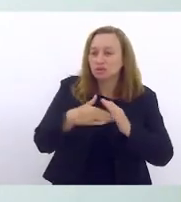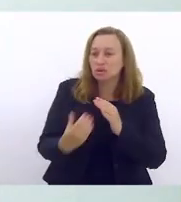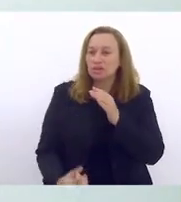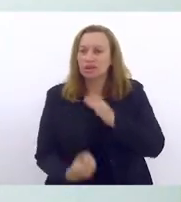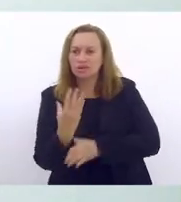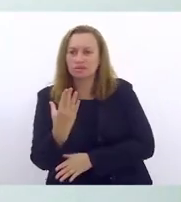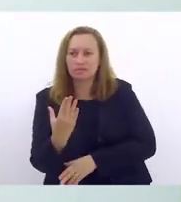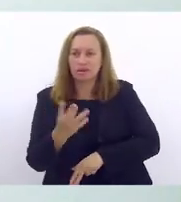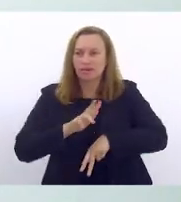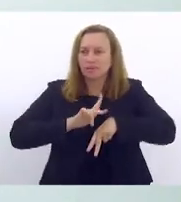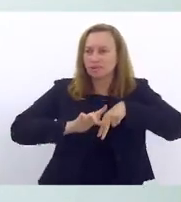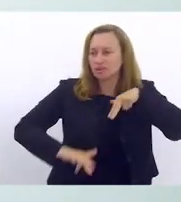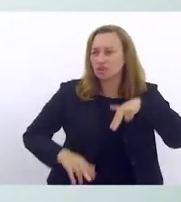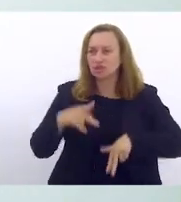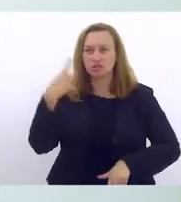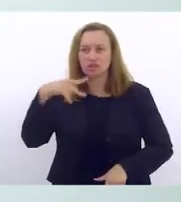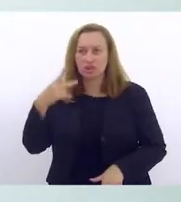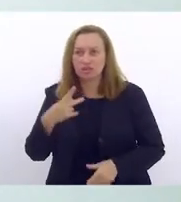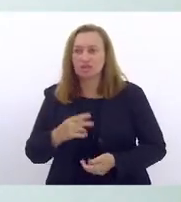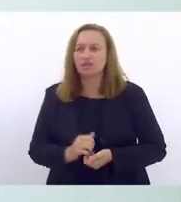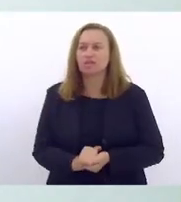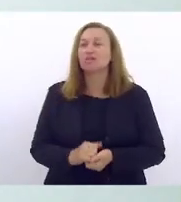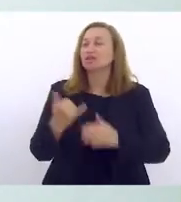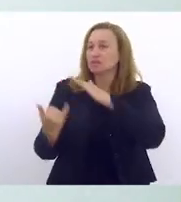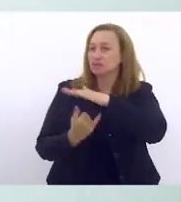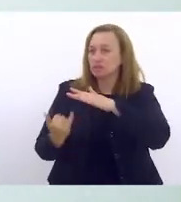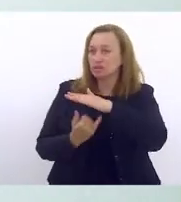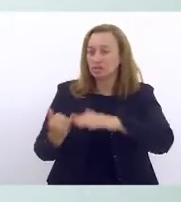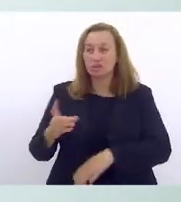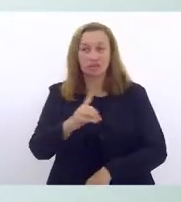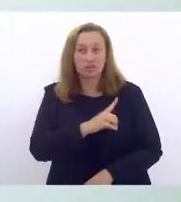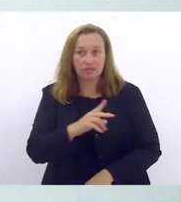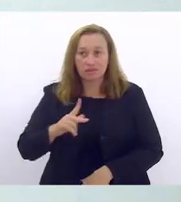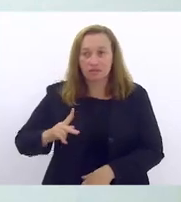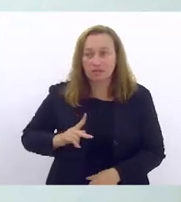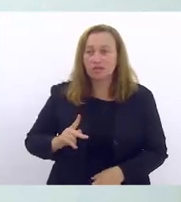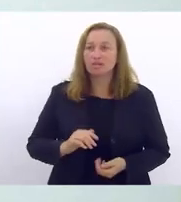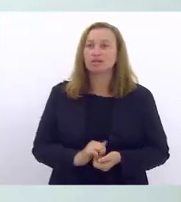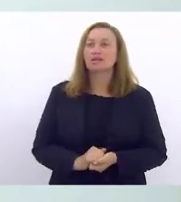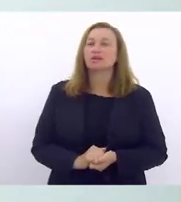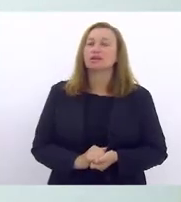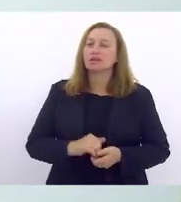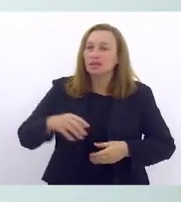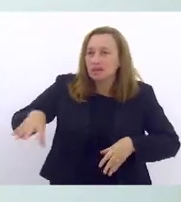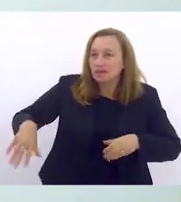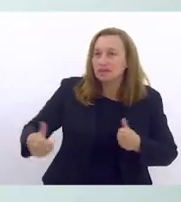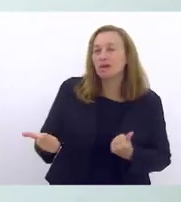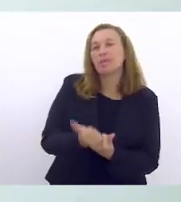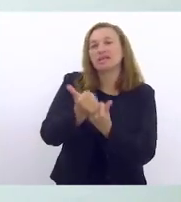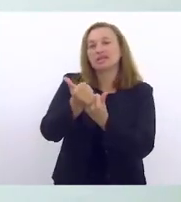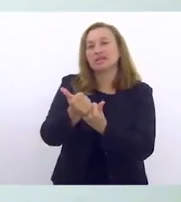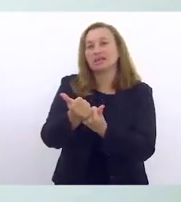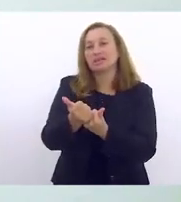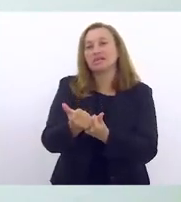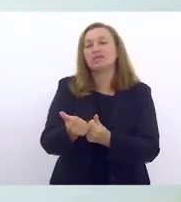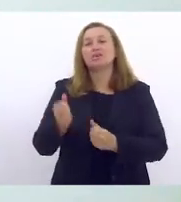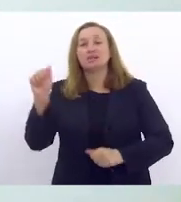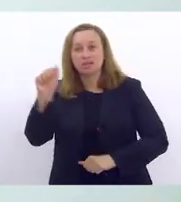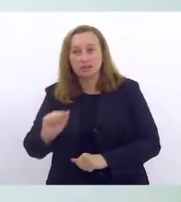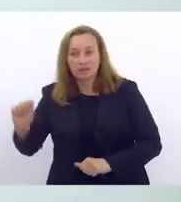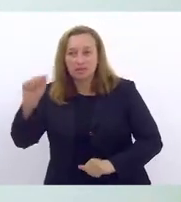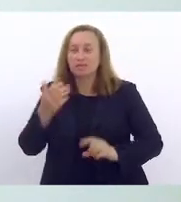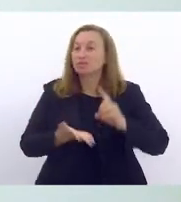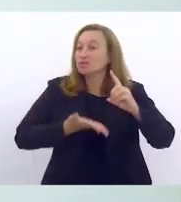de gênero, a política institucional de gênero na Defensoria Pública, e que fez essa parceria com a Associação de